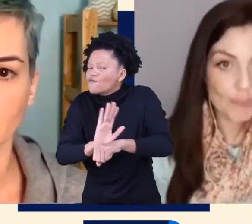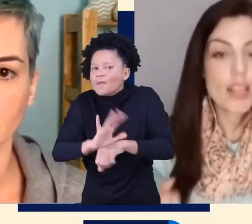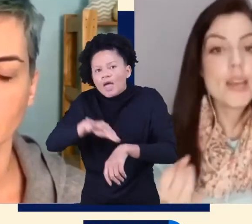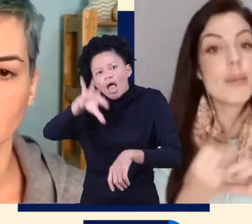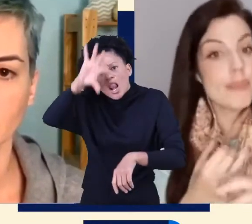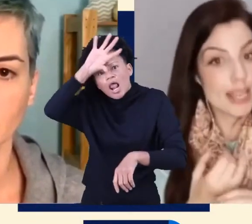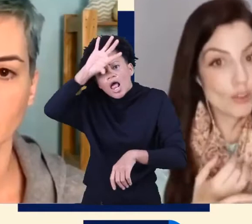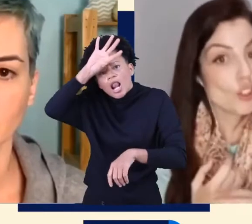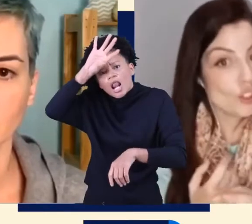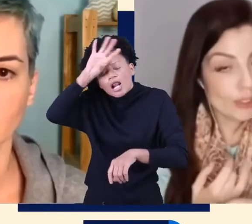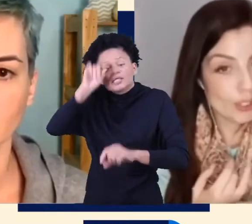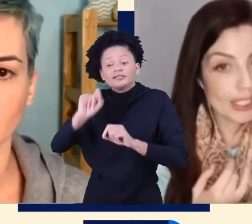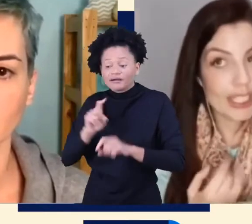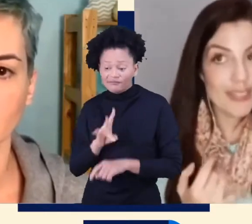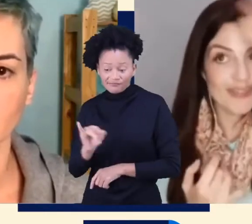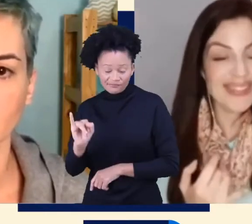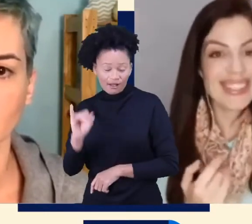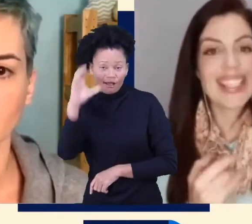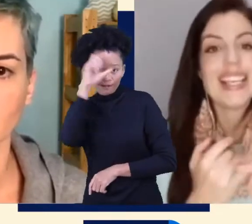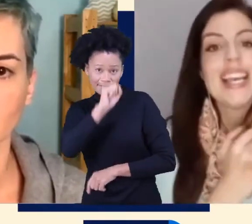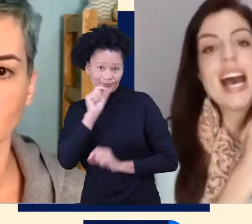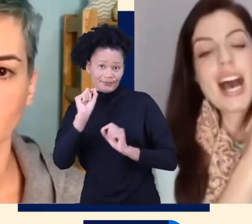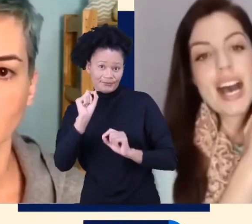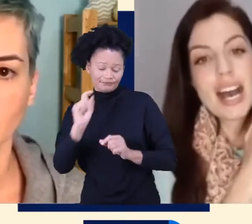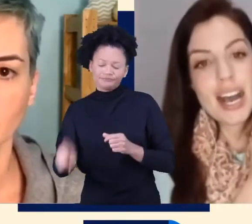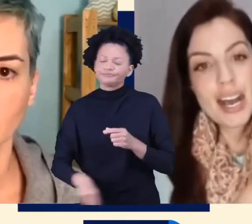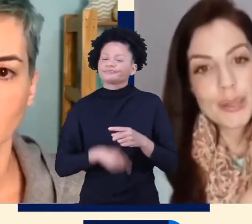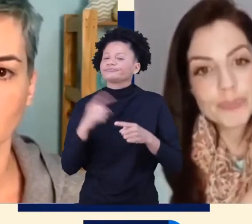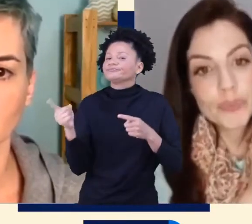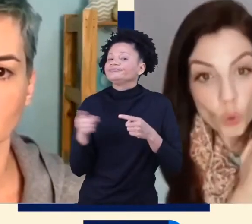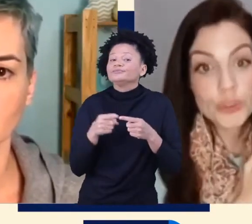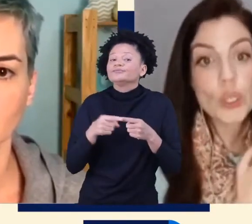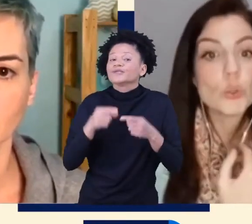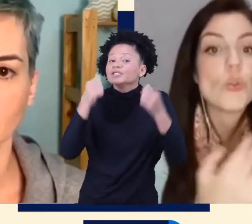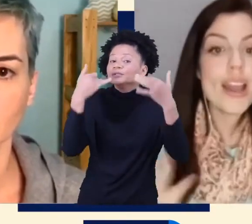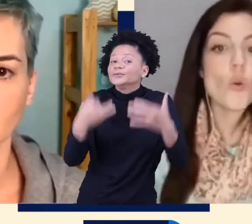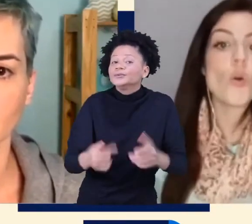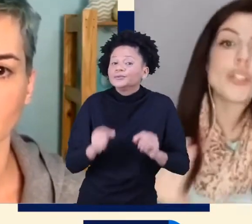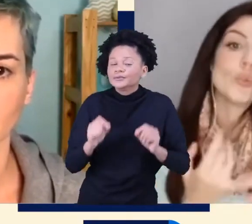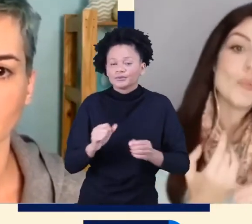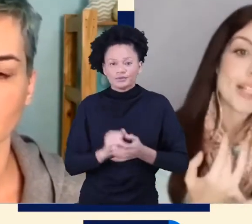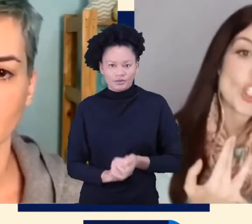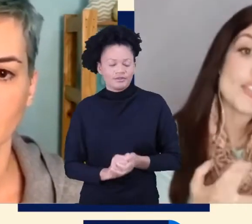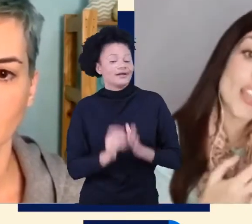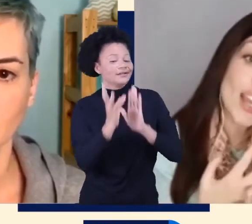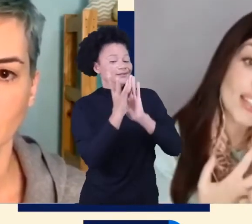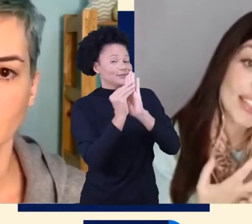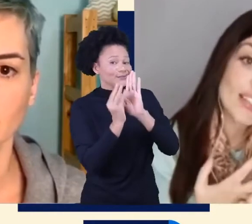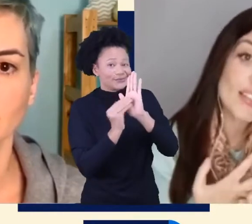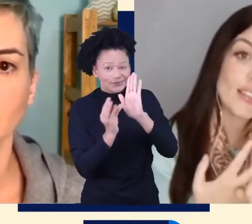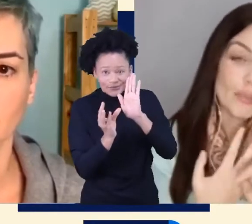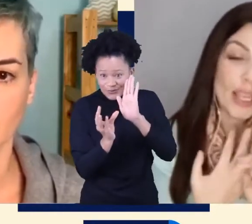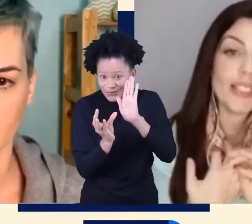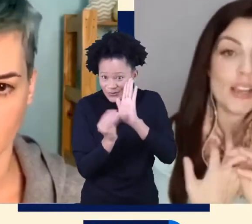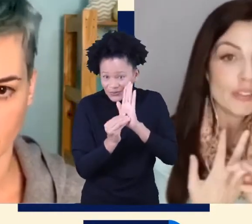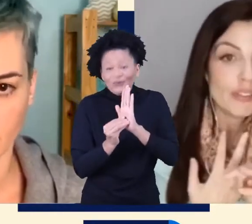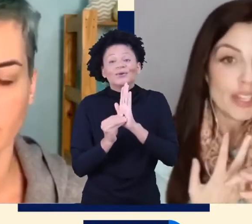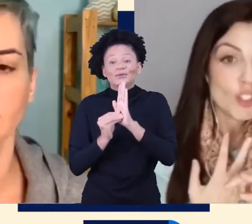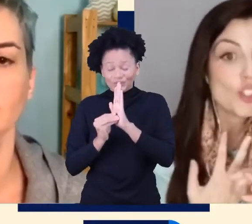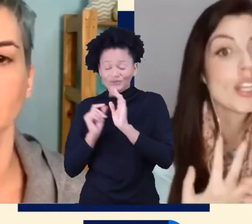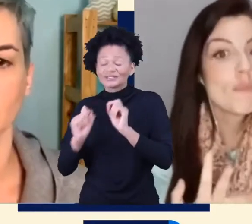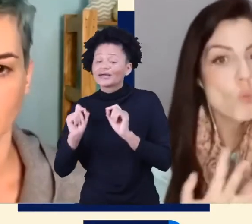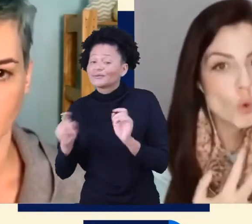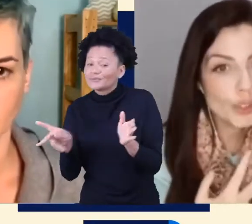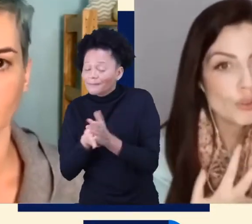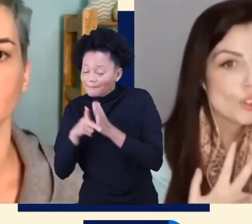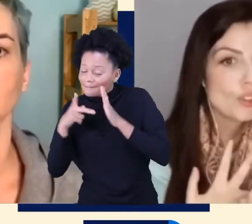aprender? Primeiro, a gente já falou aqui que o conteúdo é um conteúdo machista e racista também, né, Fafá?